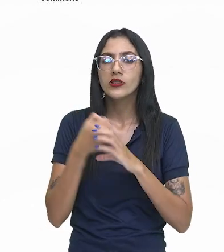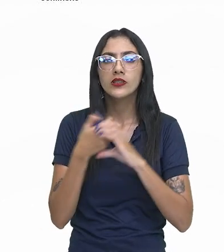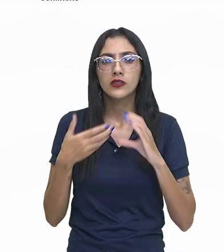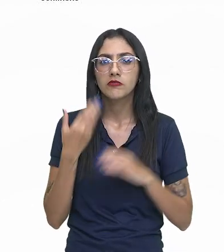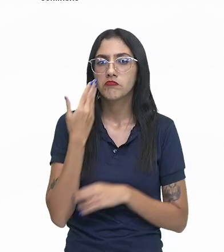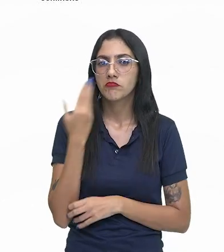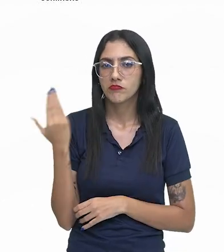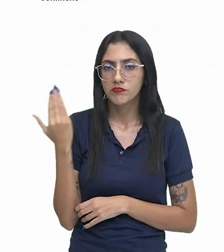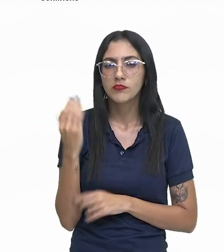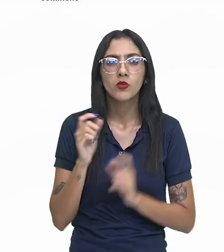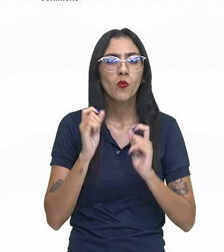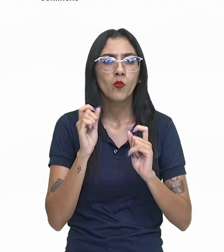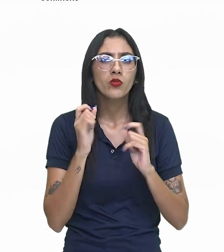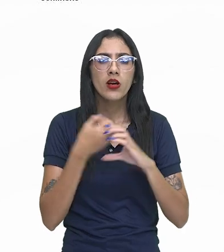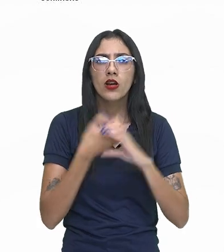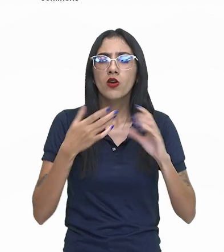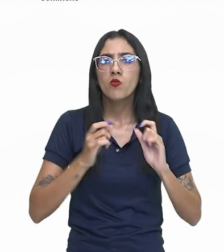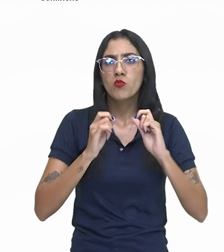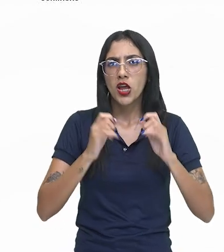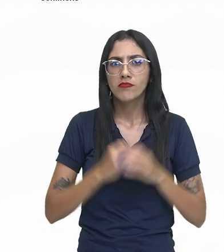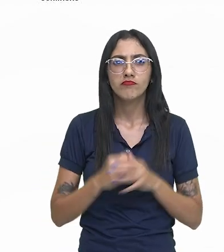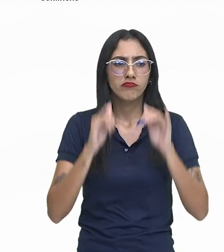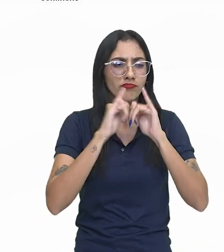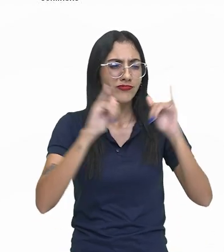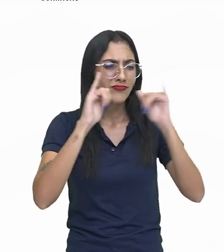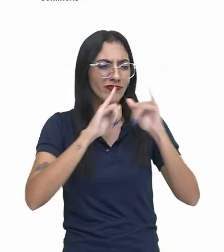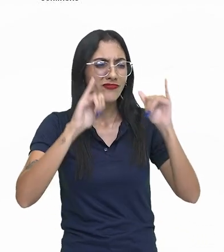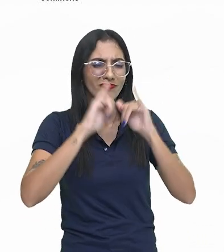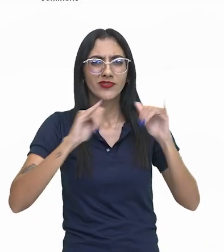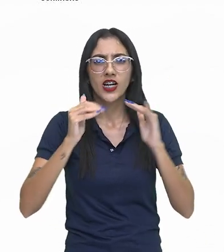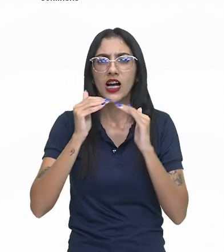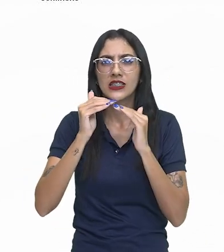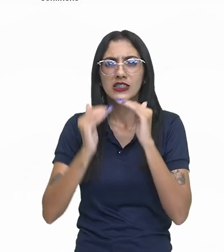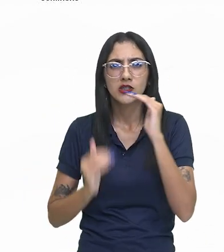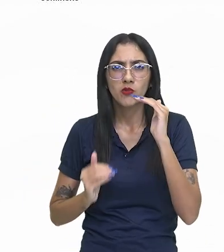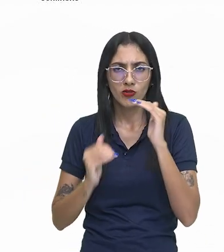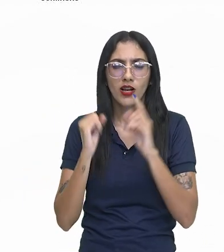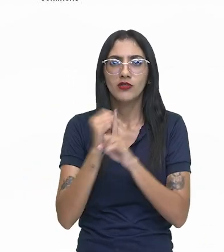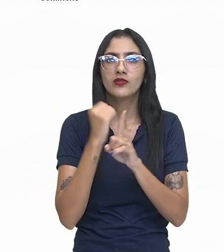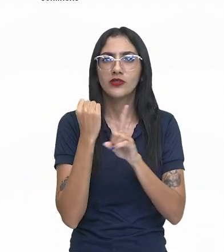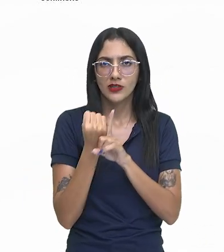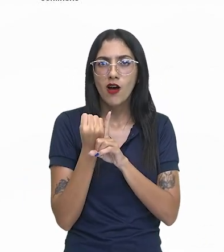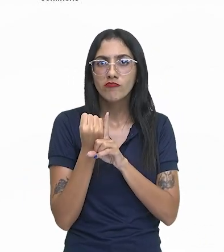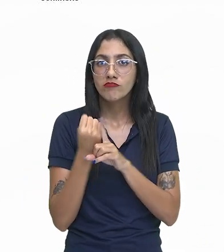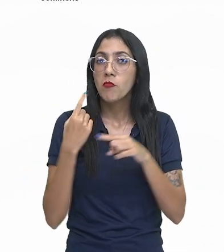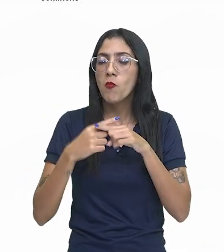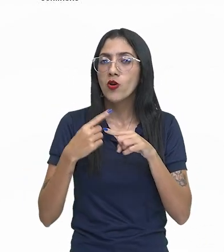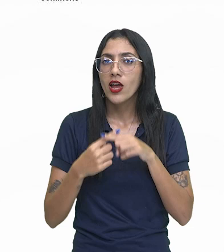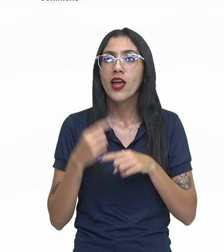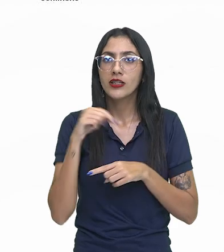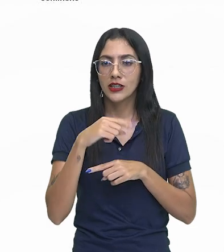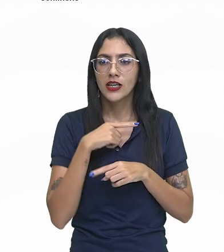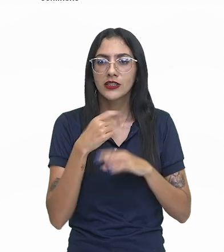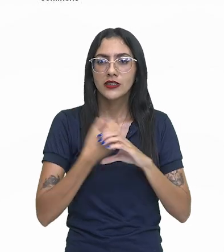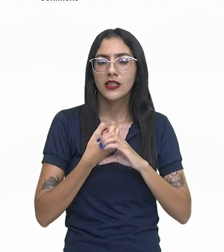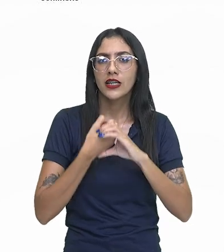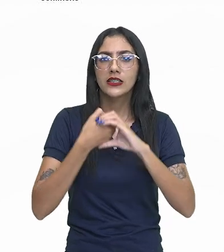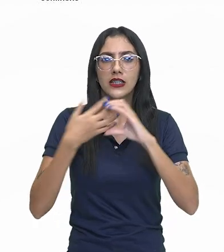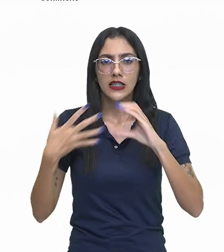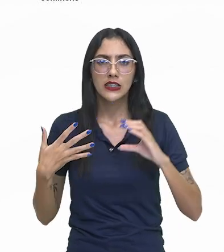que é o caráter de denúncia das desigualdades, justamente porque tem esse caráter, como tem essa questão